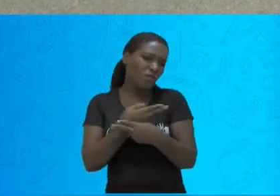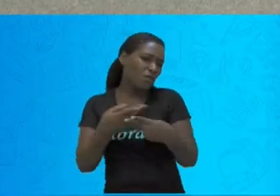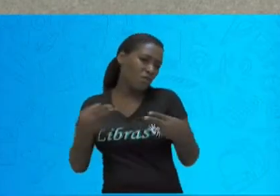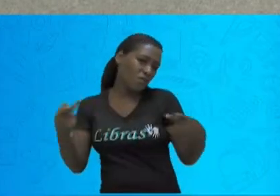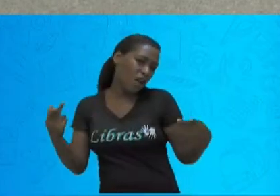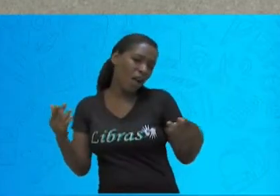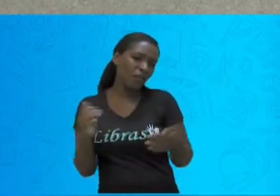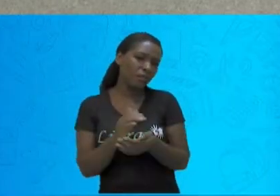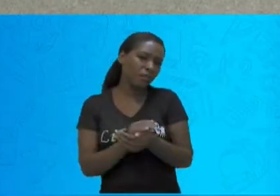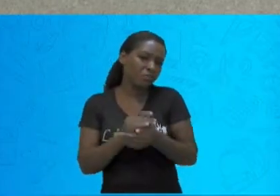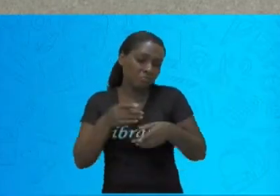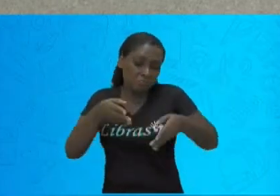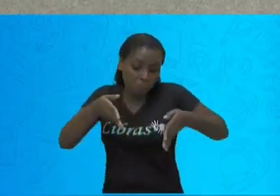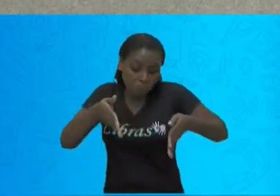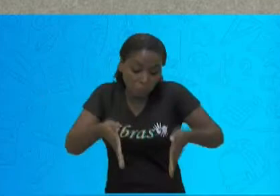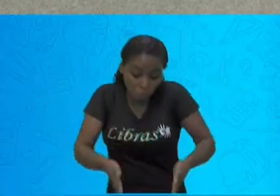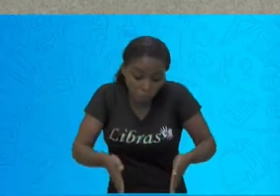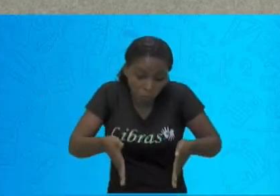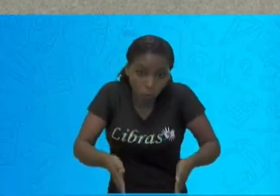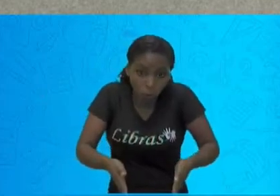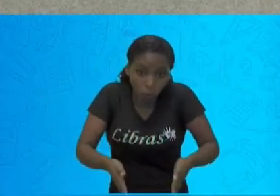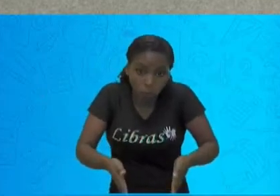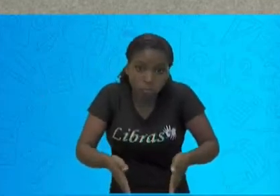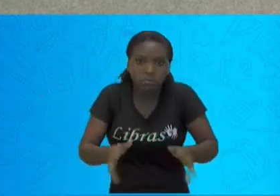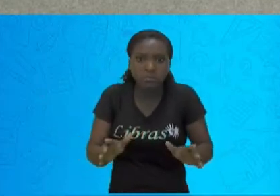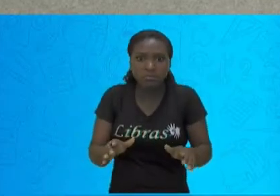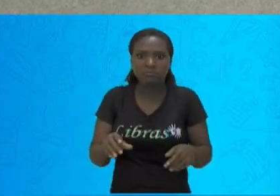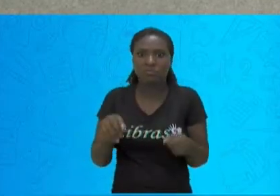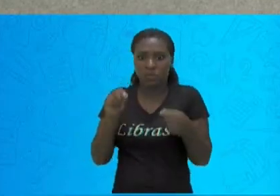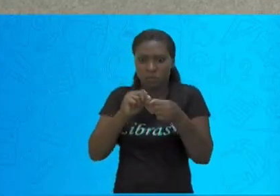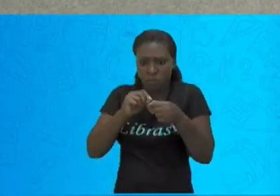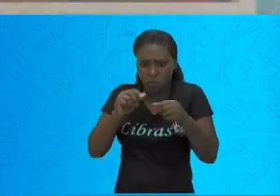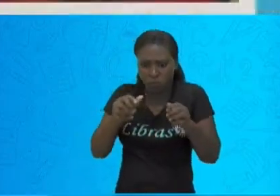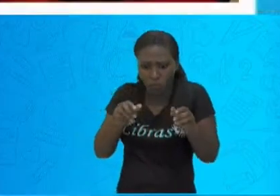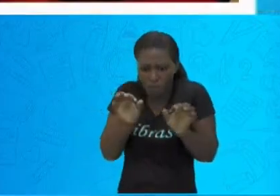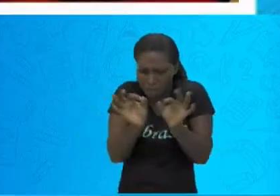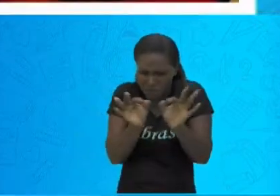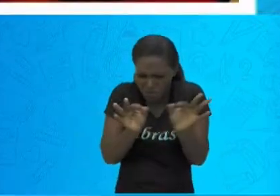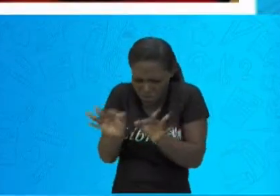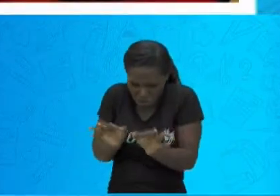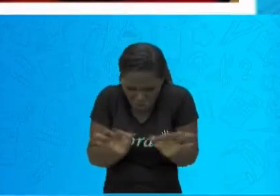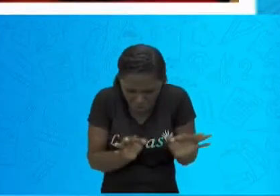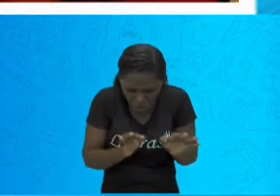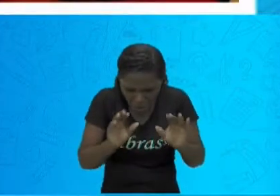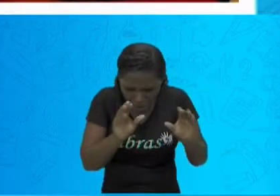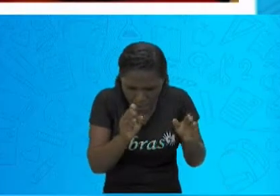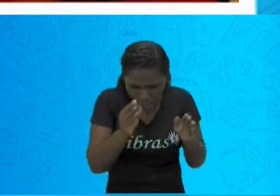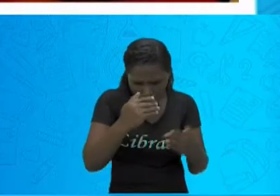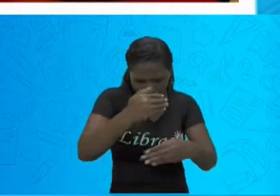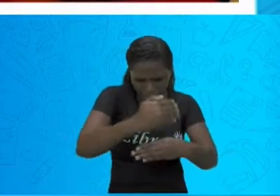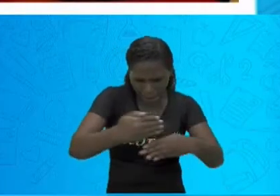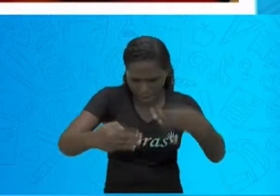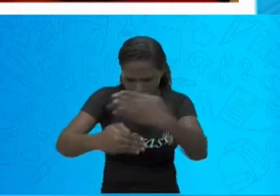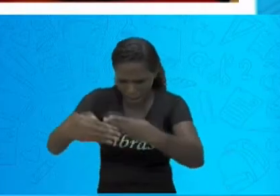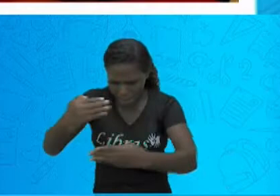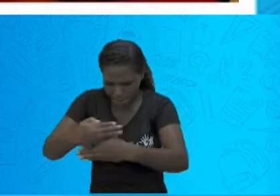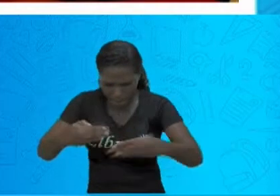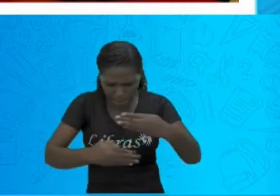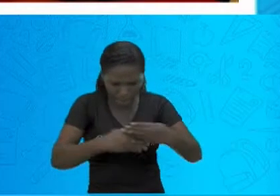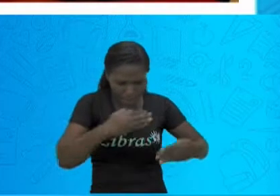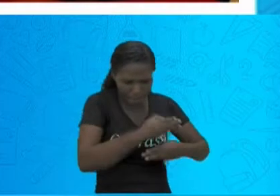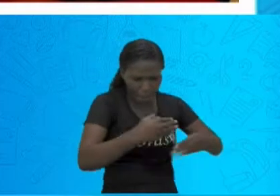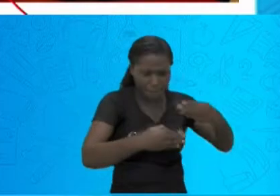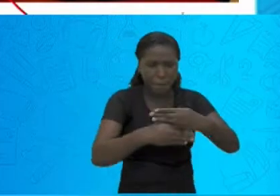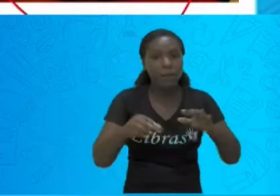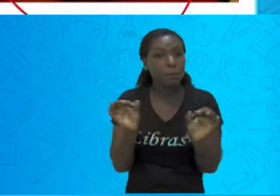túmulos bem trabalhados e estágios para jogar a bola. Olha que interessante essas construções dos